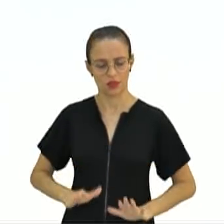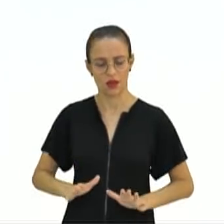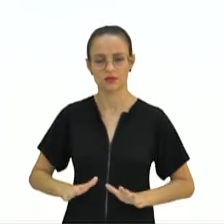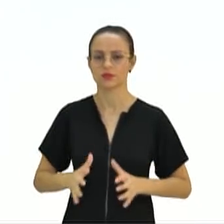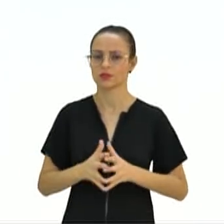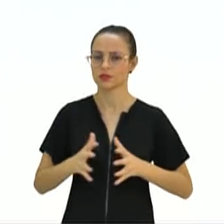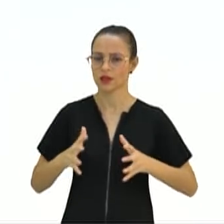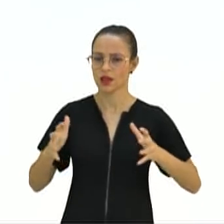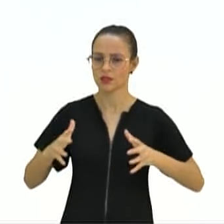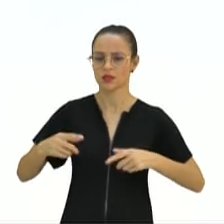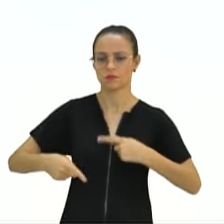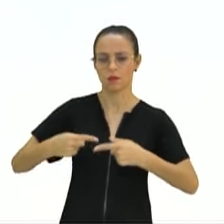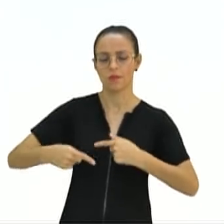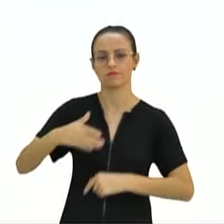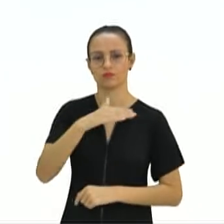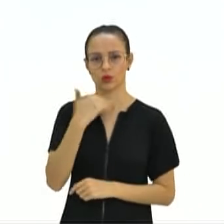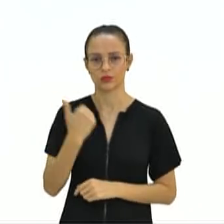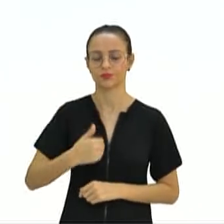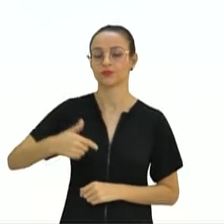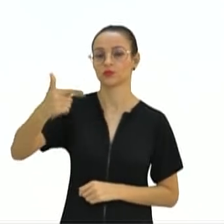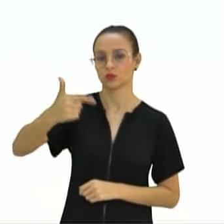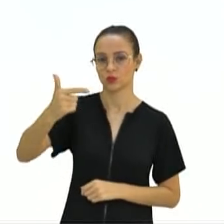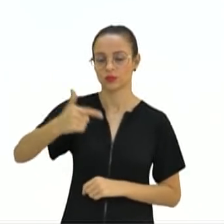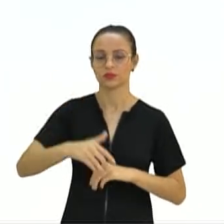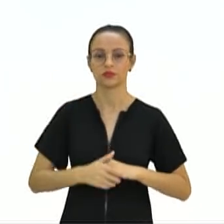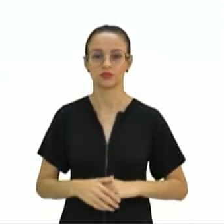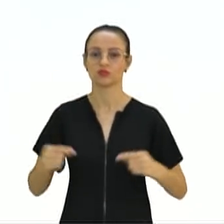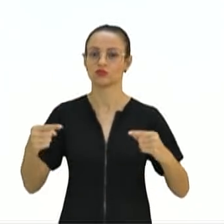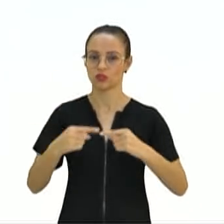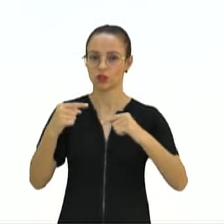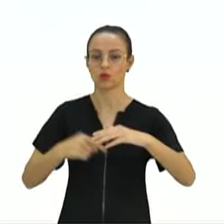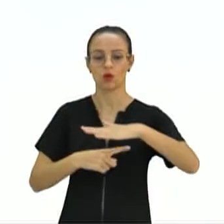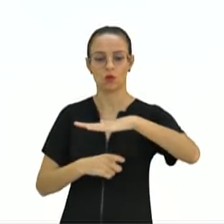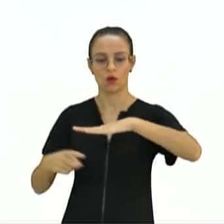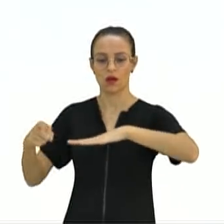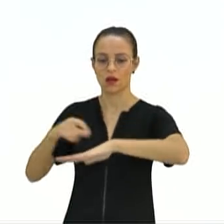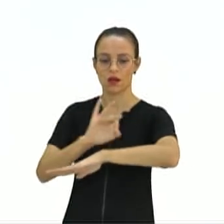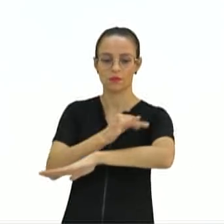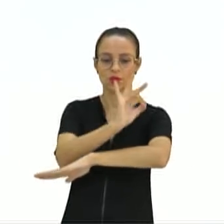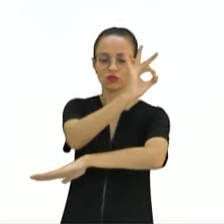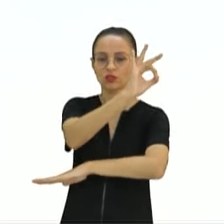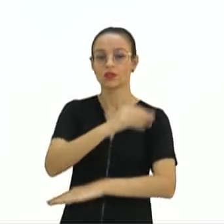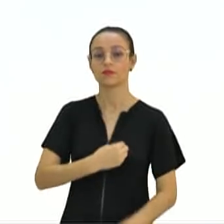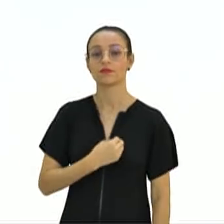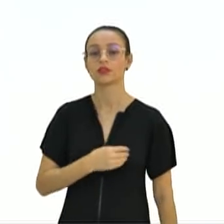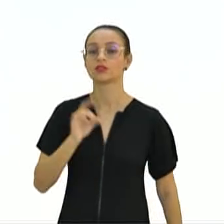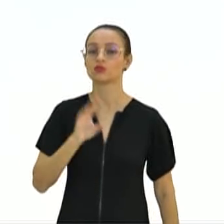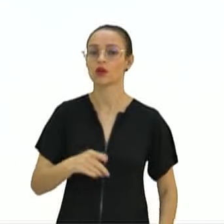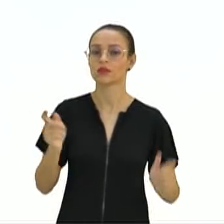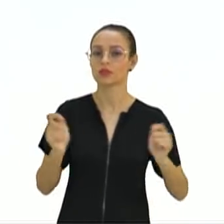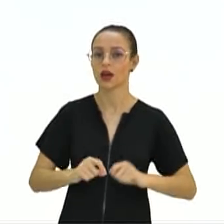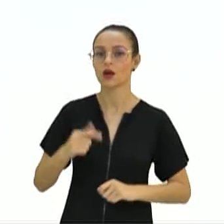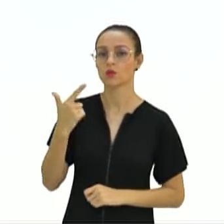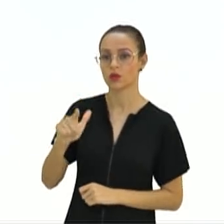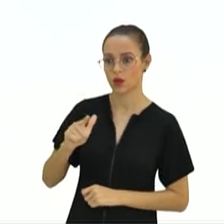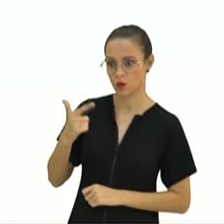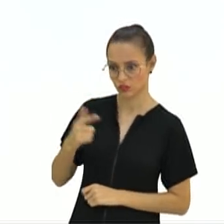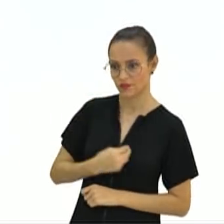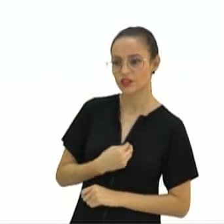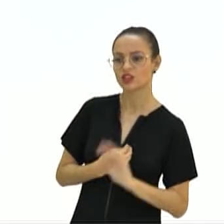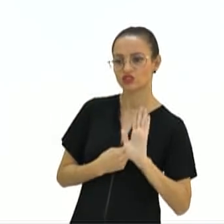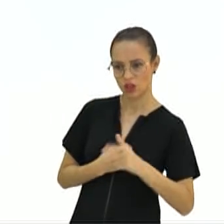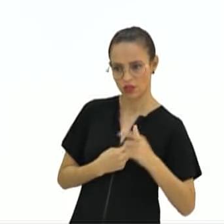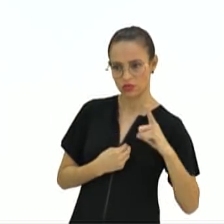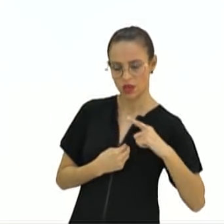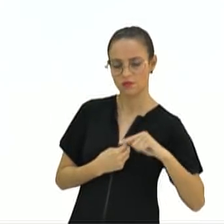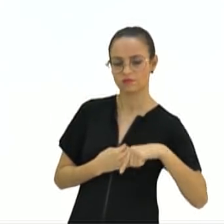morre. 2. De acordo com a abiogênese, a vida só pode ser originada de outra pré-existente e